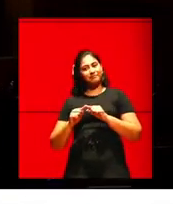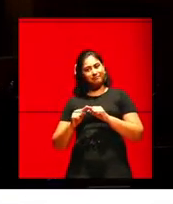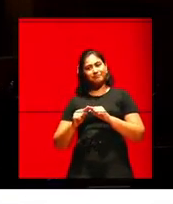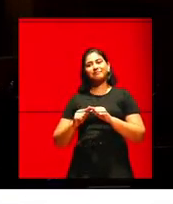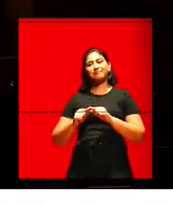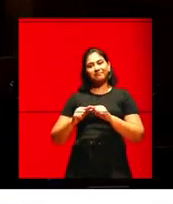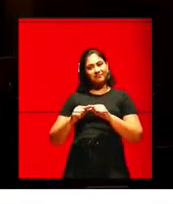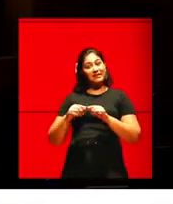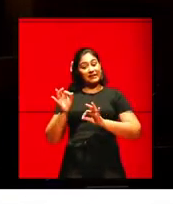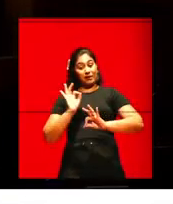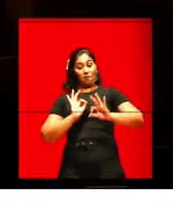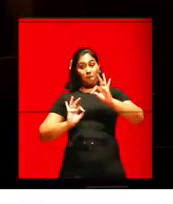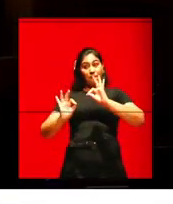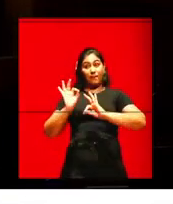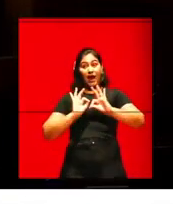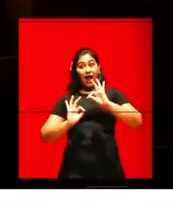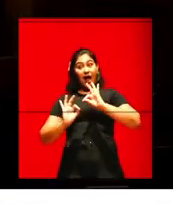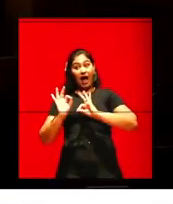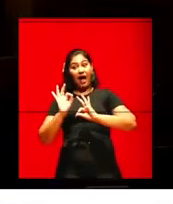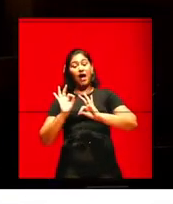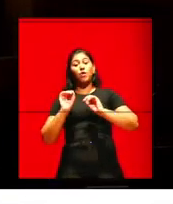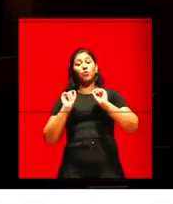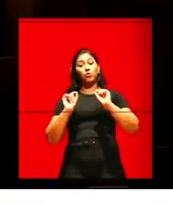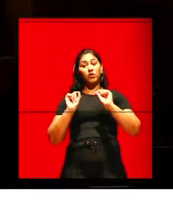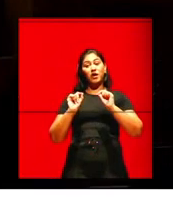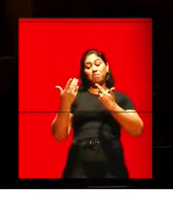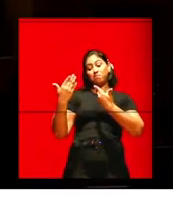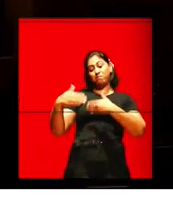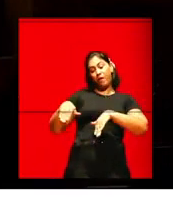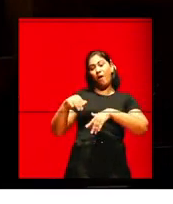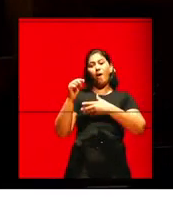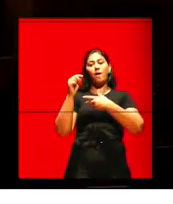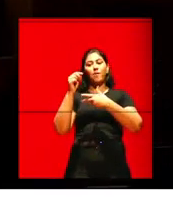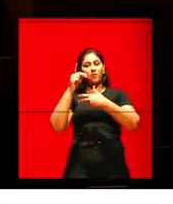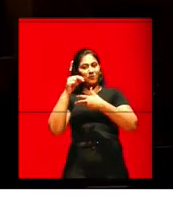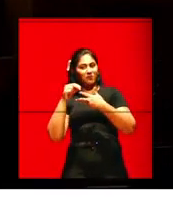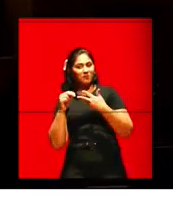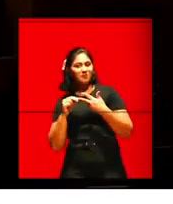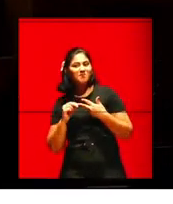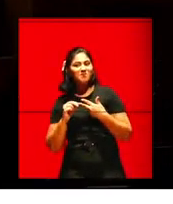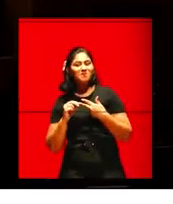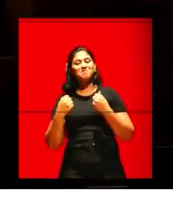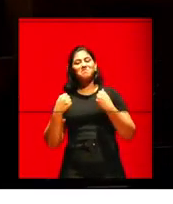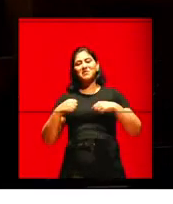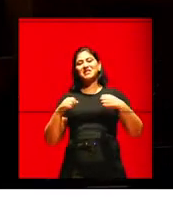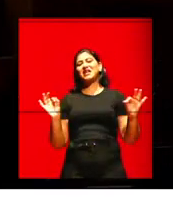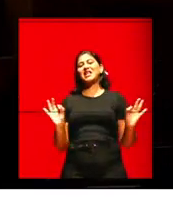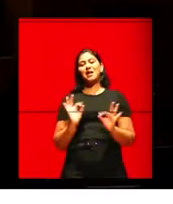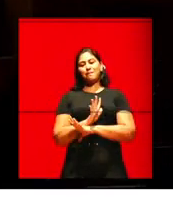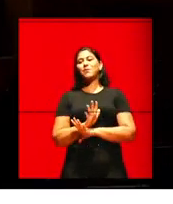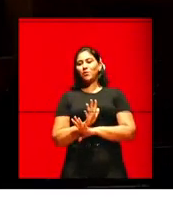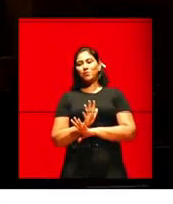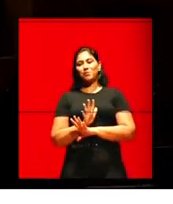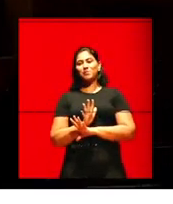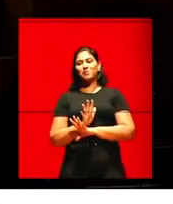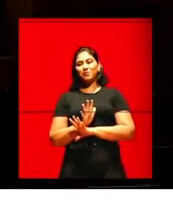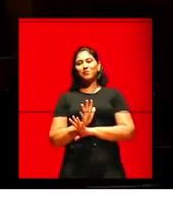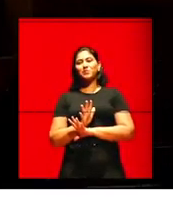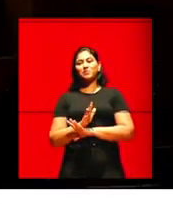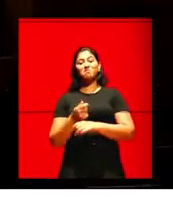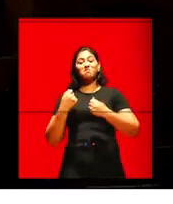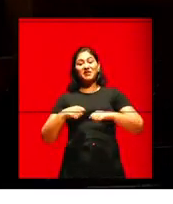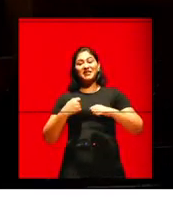a avaliação. Por que se preparar? O mundo é de quem está preparado. Vocês não podem ficar para trás. Vocês precisam